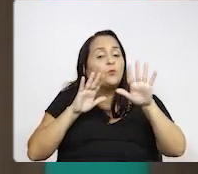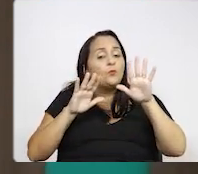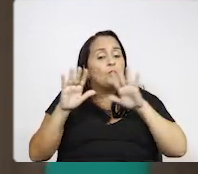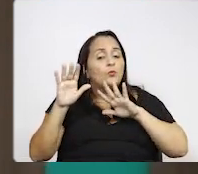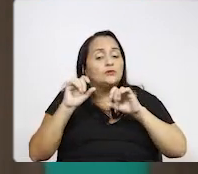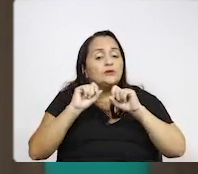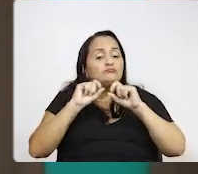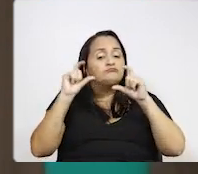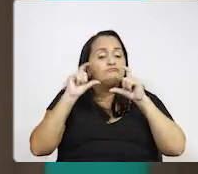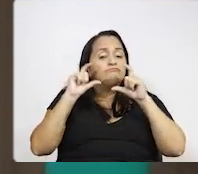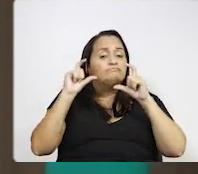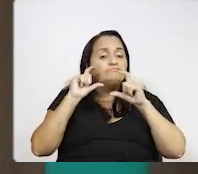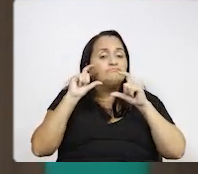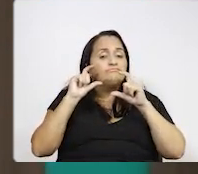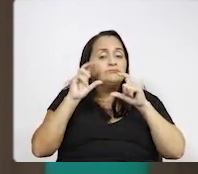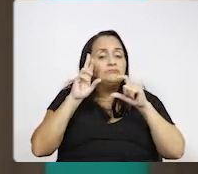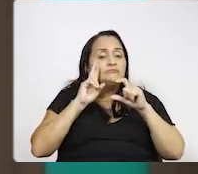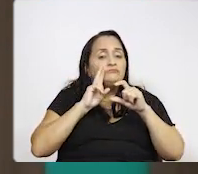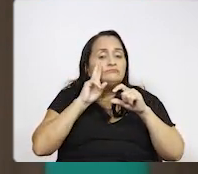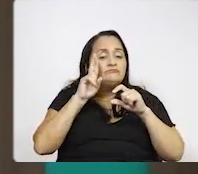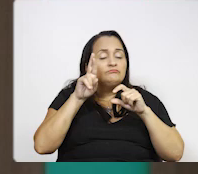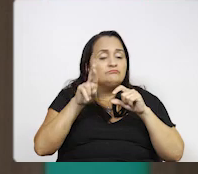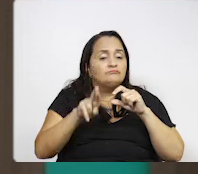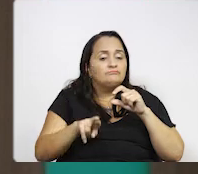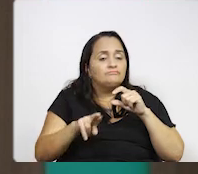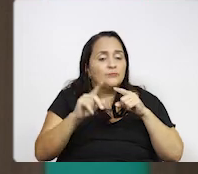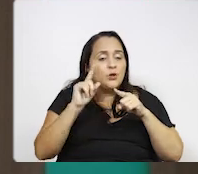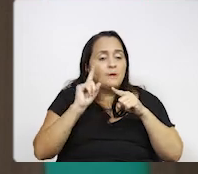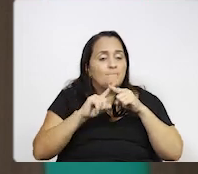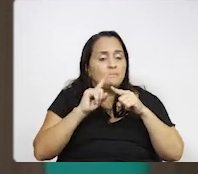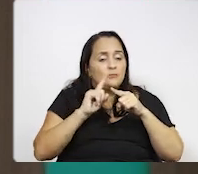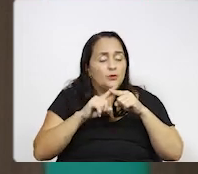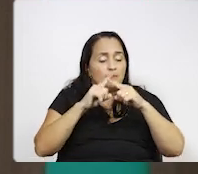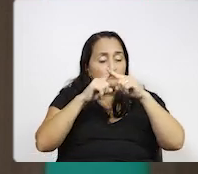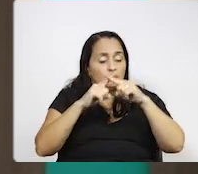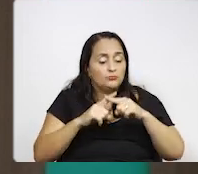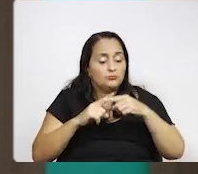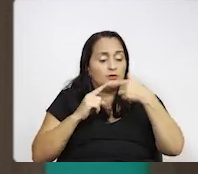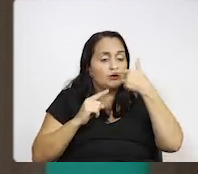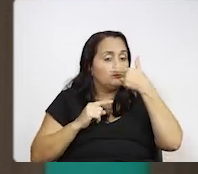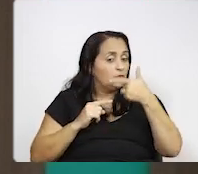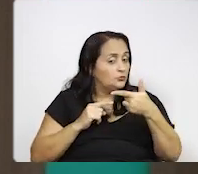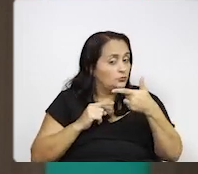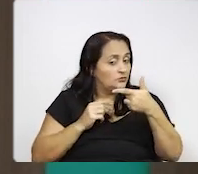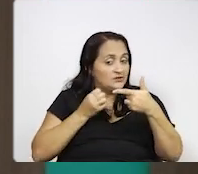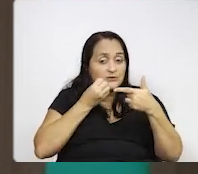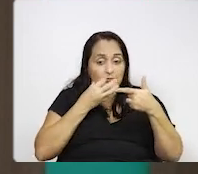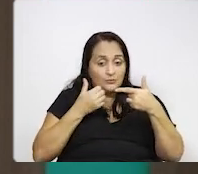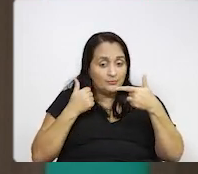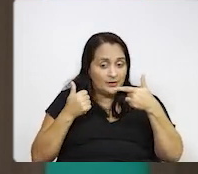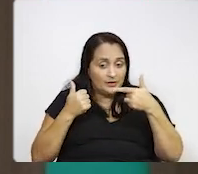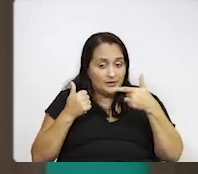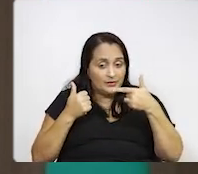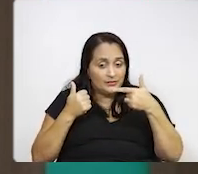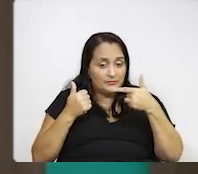tem que multiplicar por 2, assim como o denominador foi multiplicado por 2, tá bom?